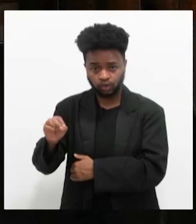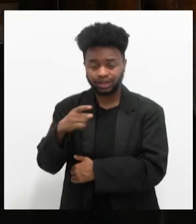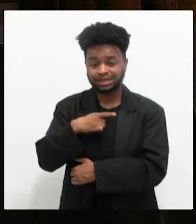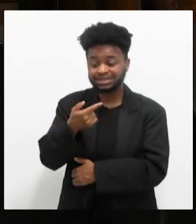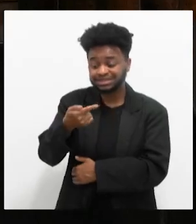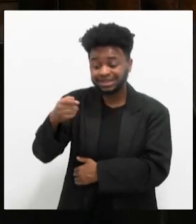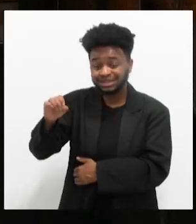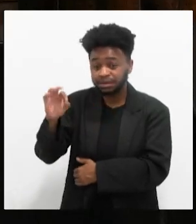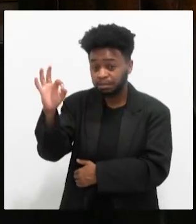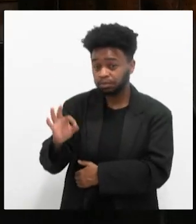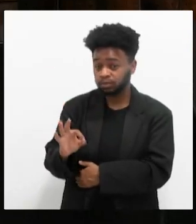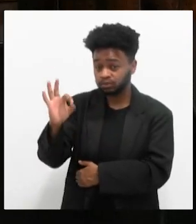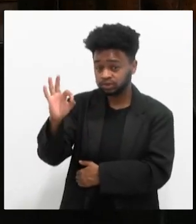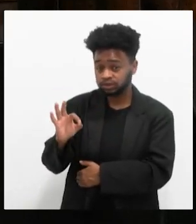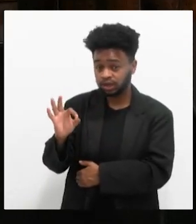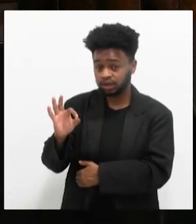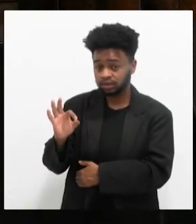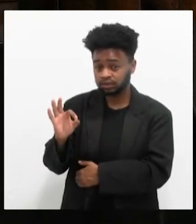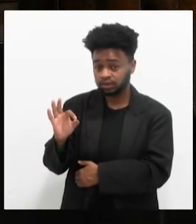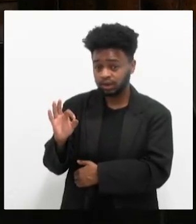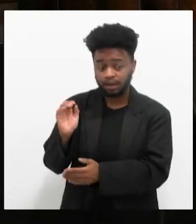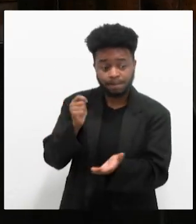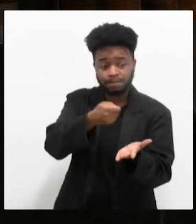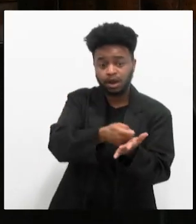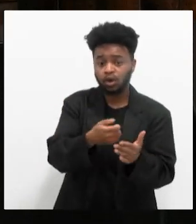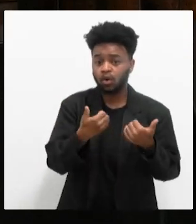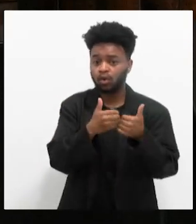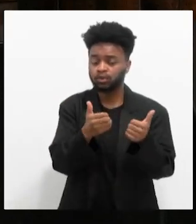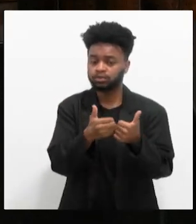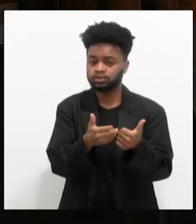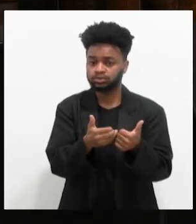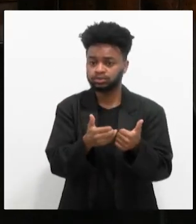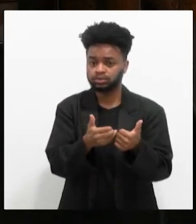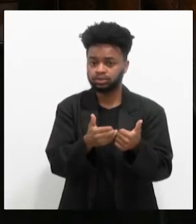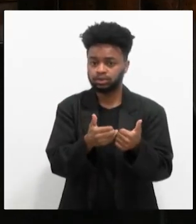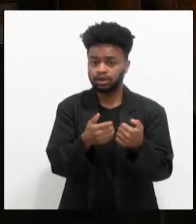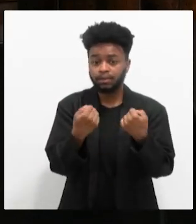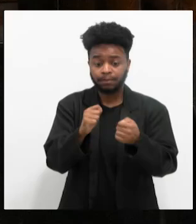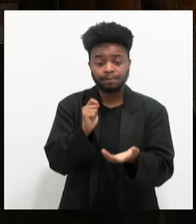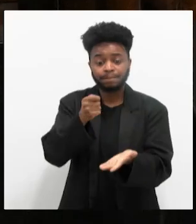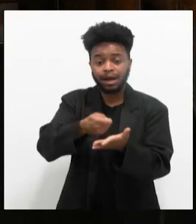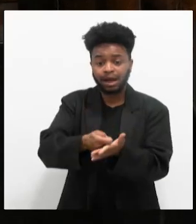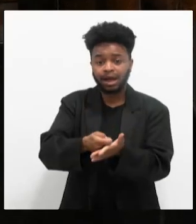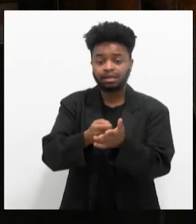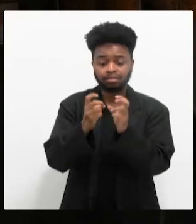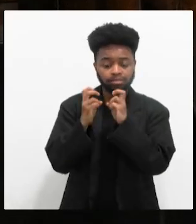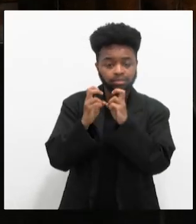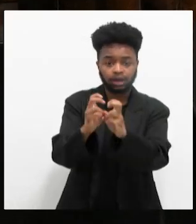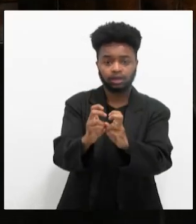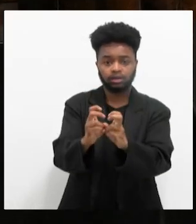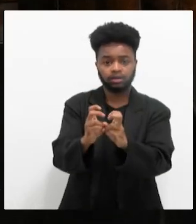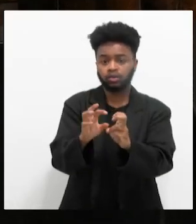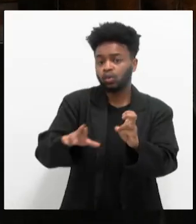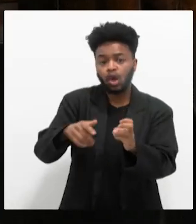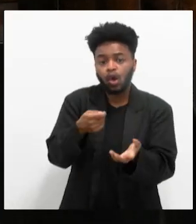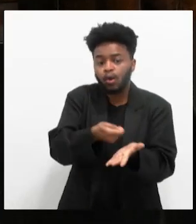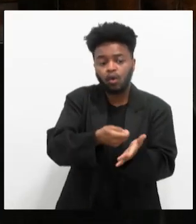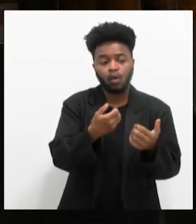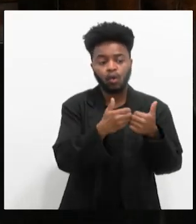70% dele vai para subsidiar ônibus. Tem que subsidiar trilho e não